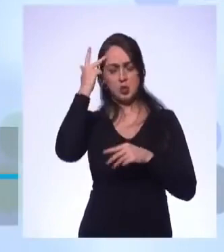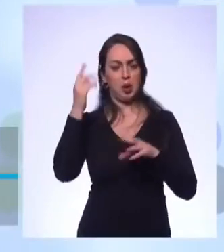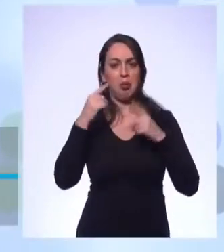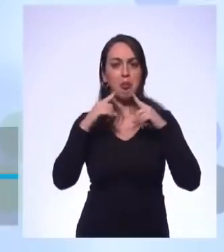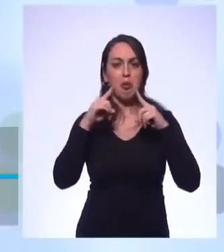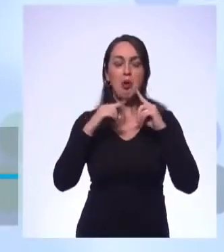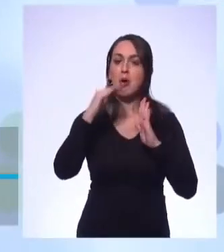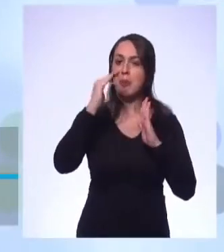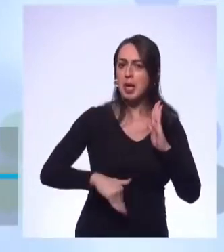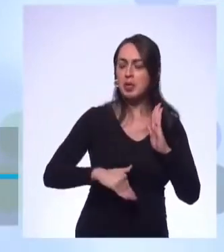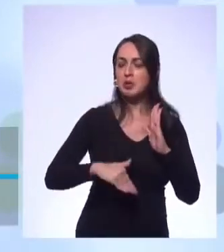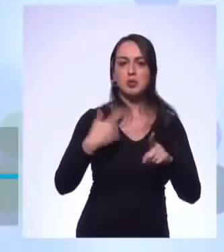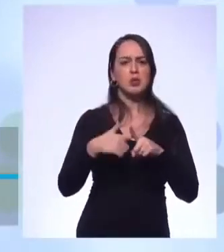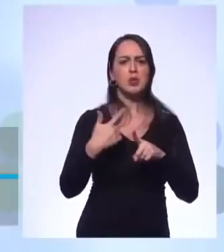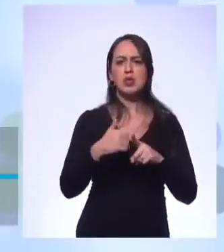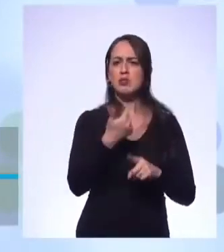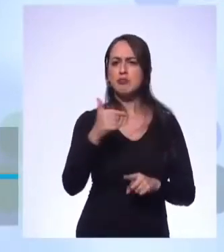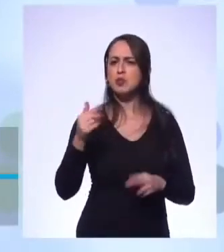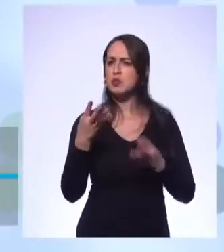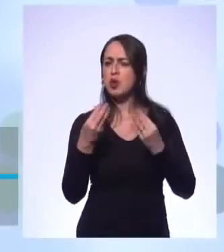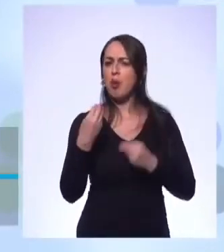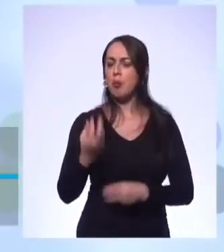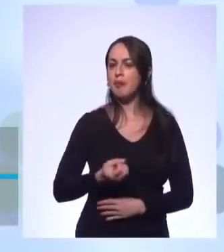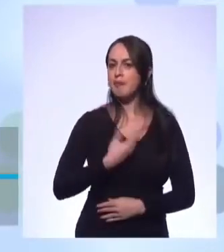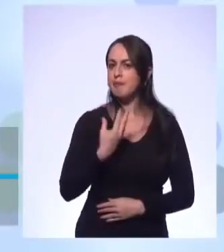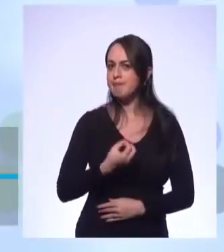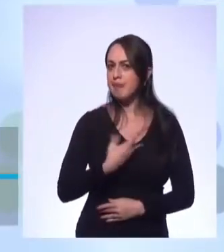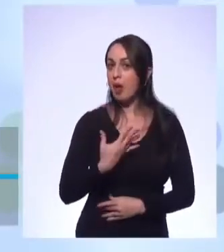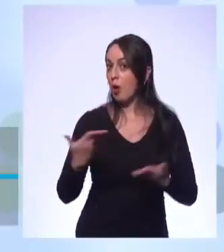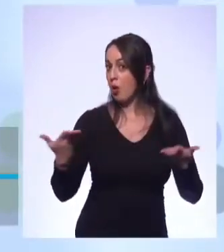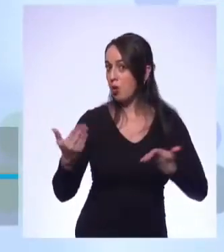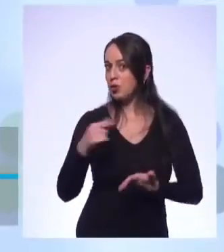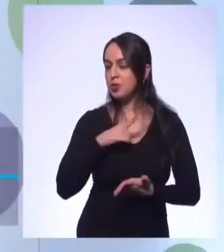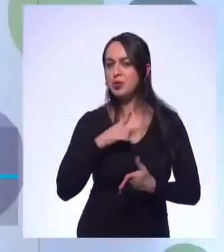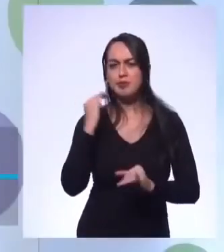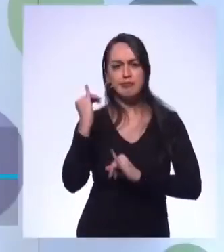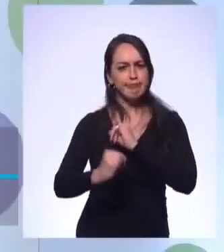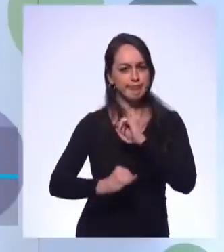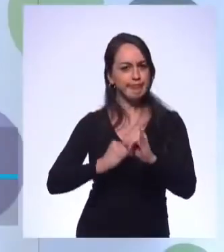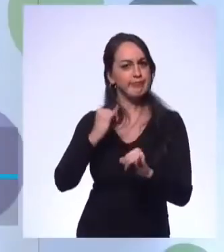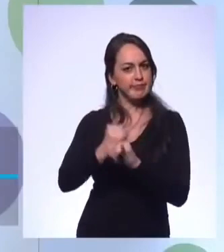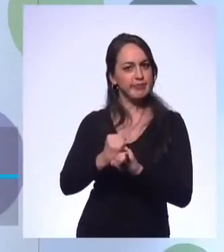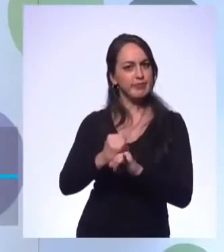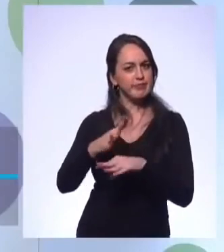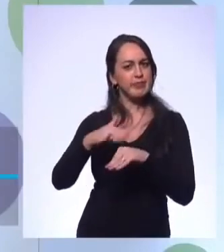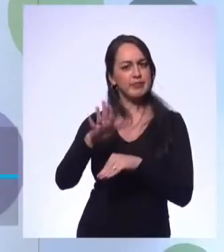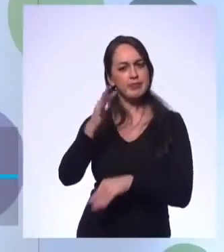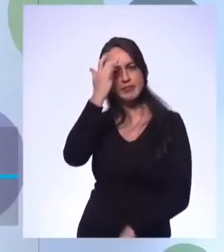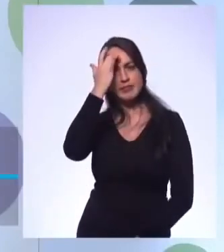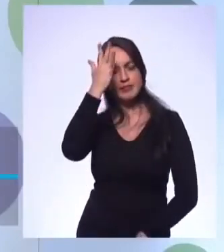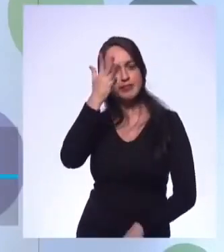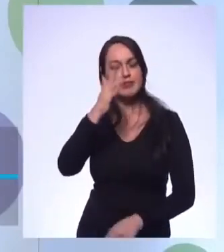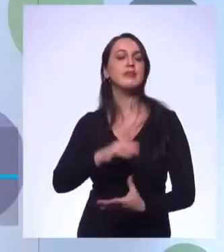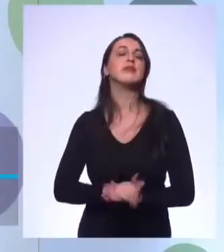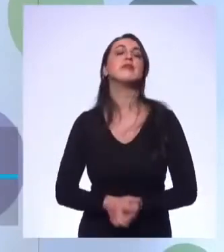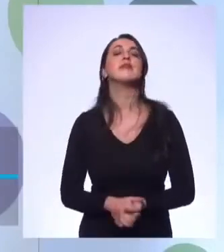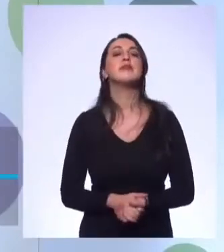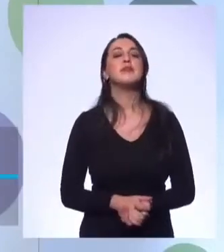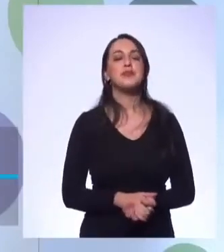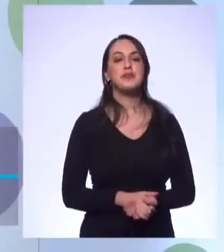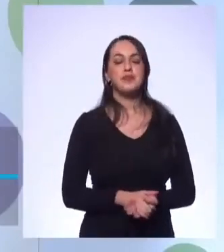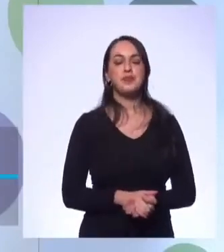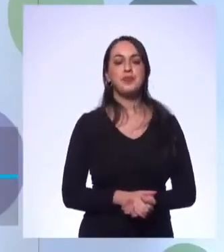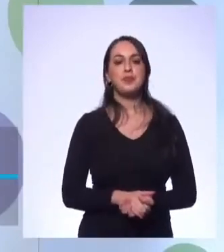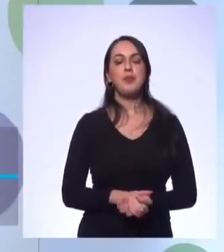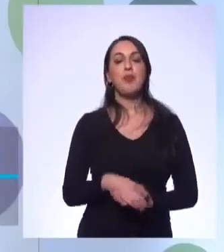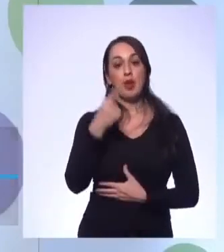isso. Agora eu sei dos meus direitos, eu vou reclamar, vou reivindicar. Ai, Mauro, eu vou linkar. Eu fiz uma última pergunta ali na sondagem, no slide anterior. Ainda